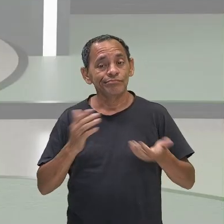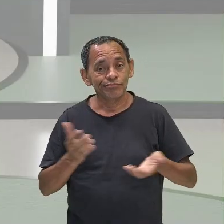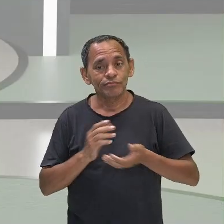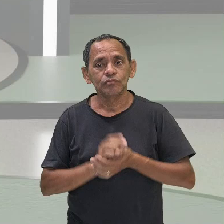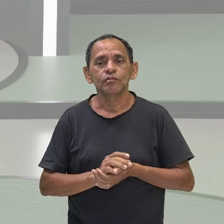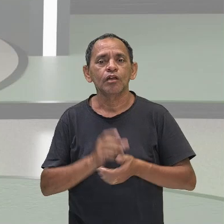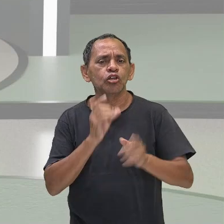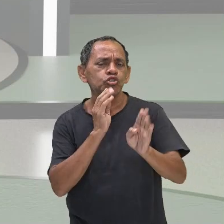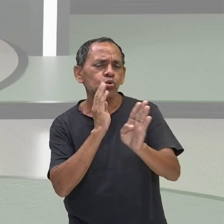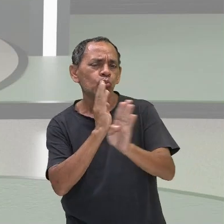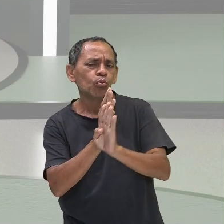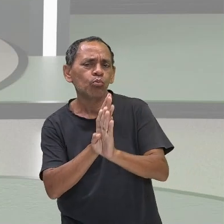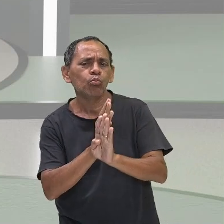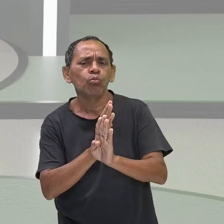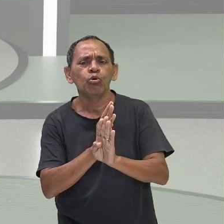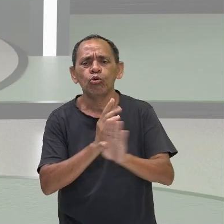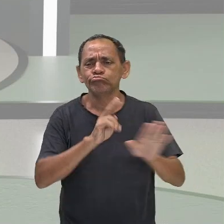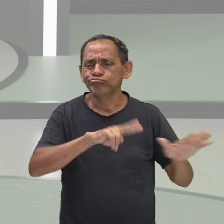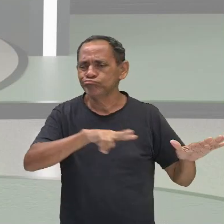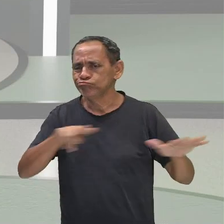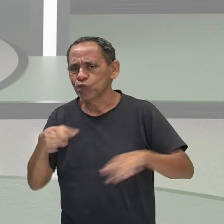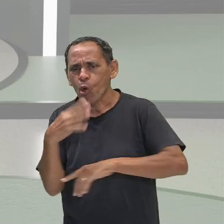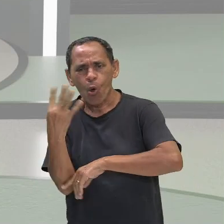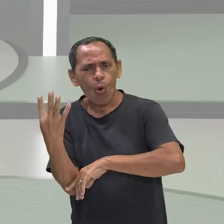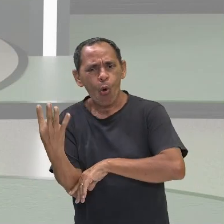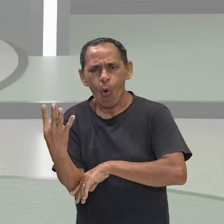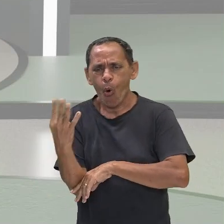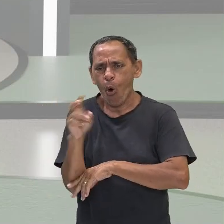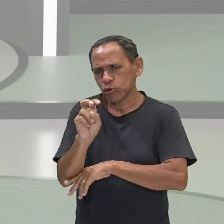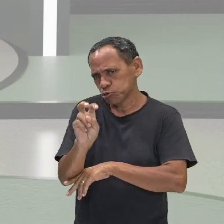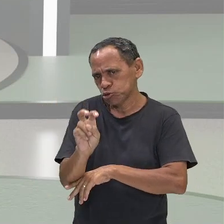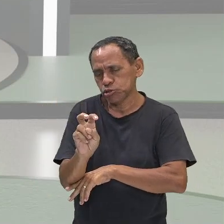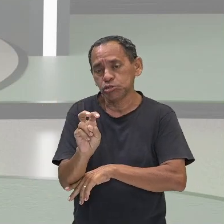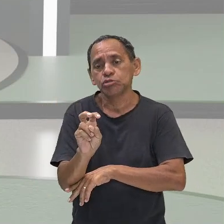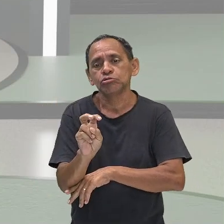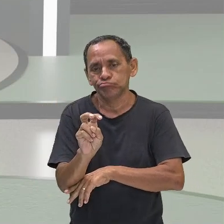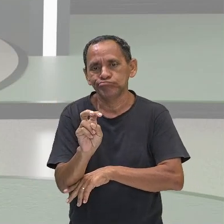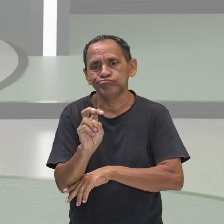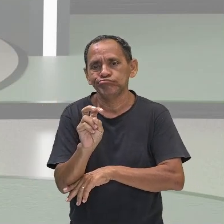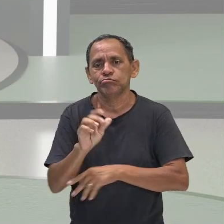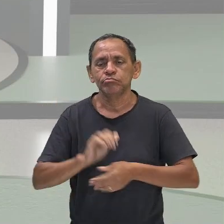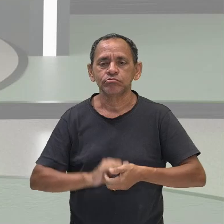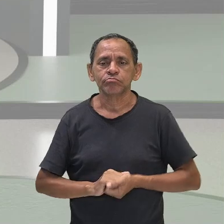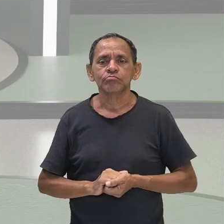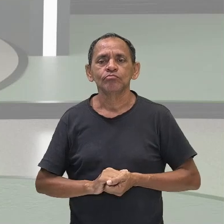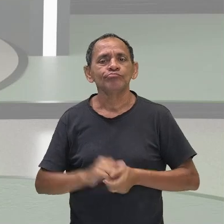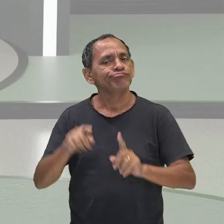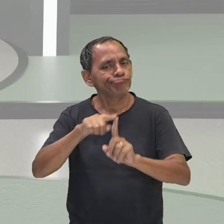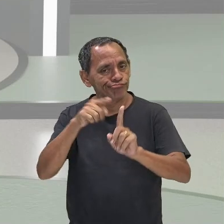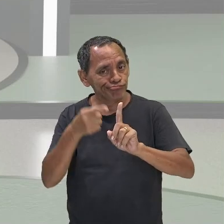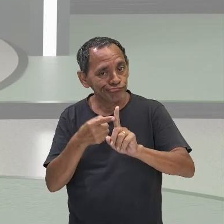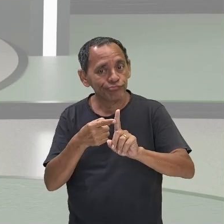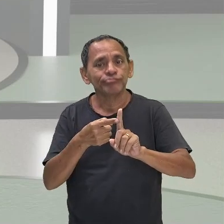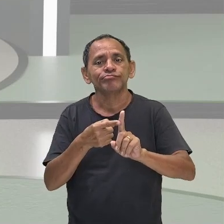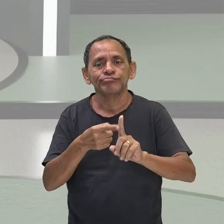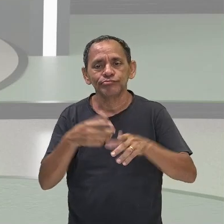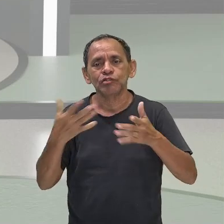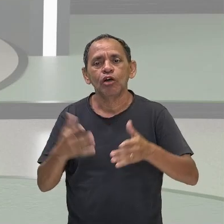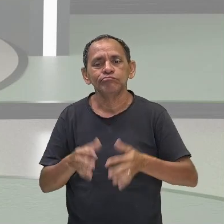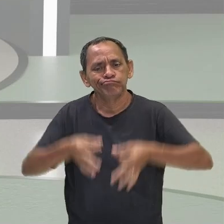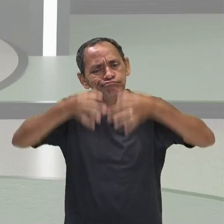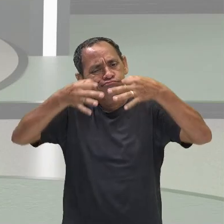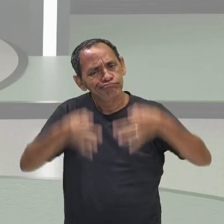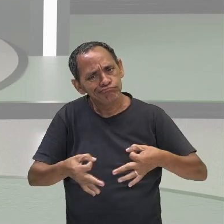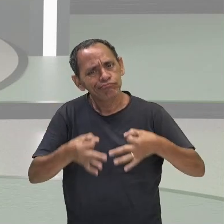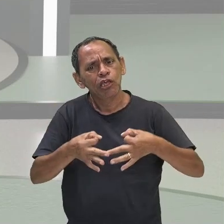4 semanas, 5, 6 semanas, até um pouco mais, né, de gravidez, e aí ela tem a certeza, através